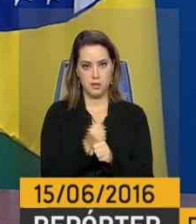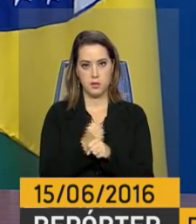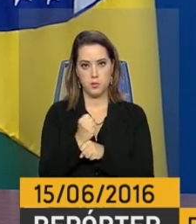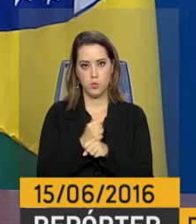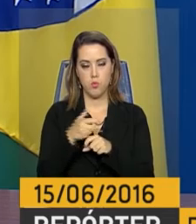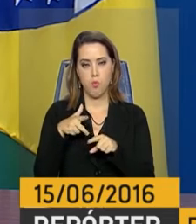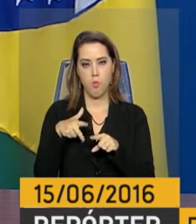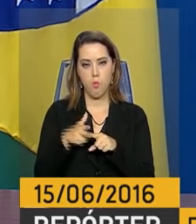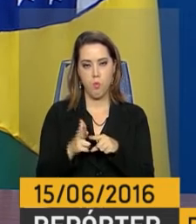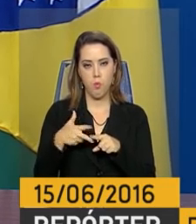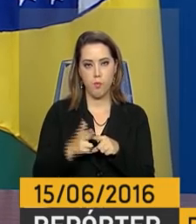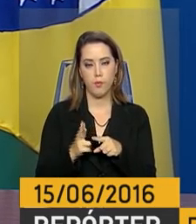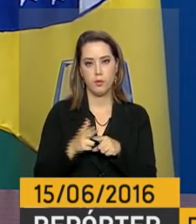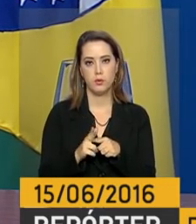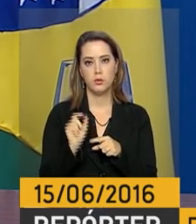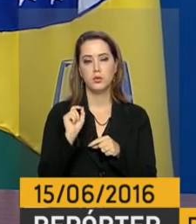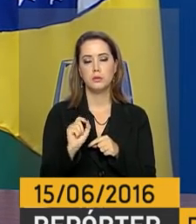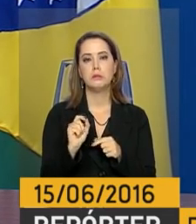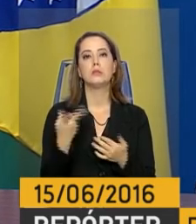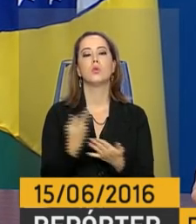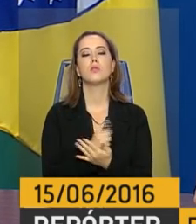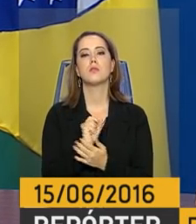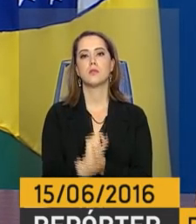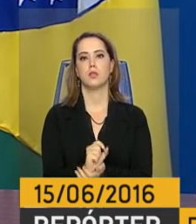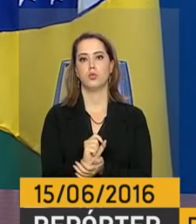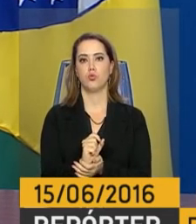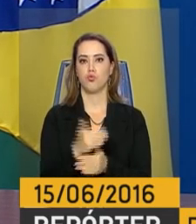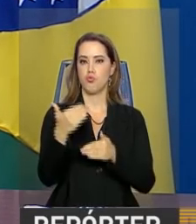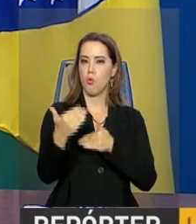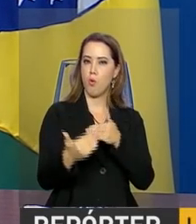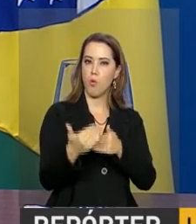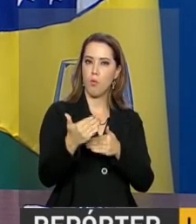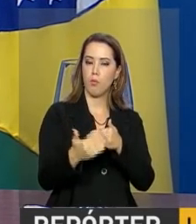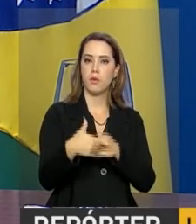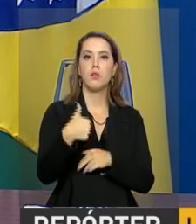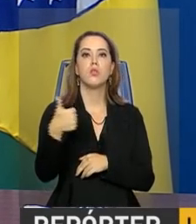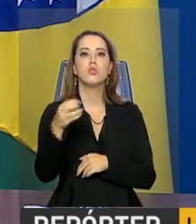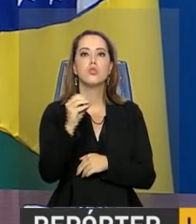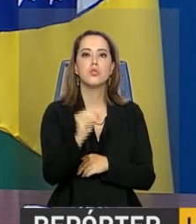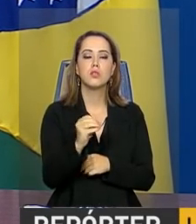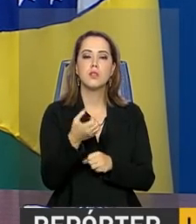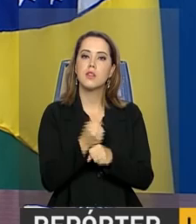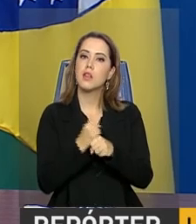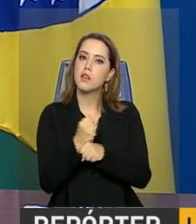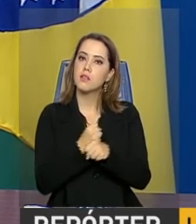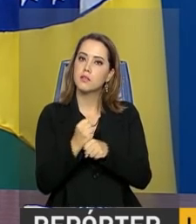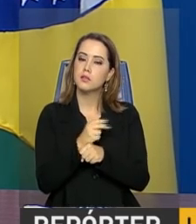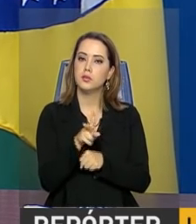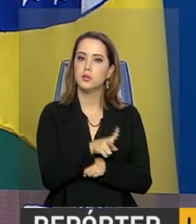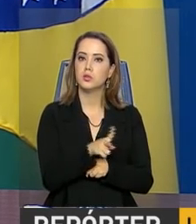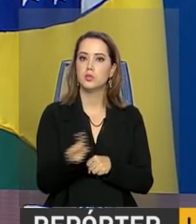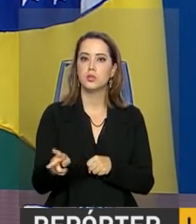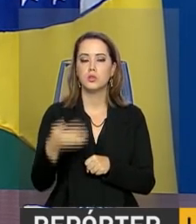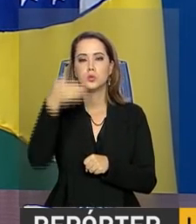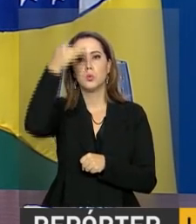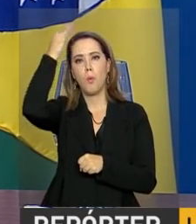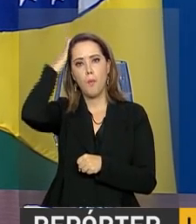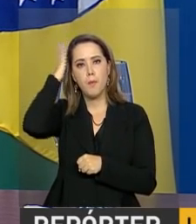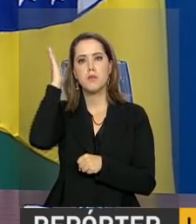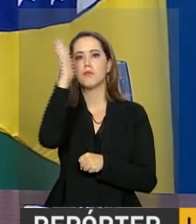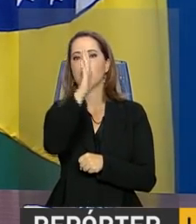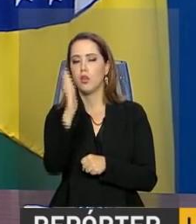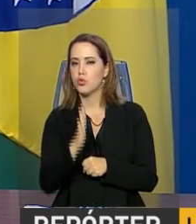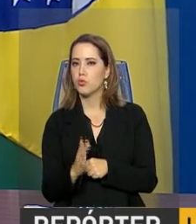critério será o seguinte. No 10º ano, o presidente da República, que for presidente do país